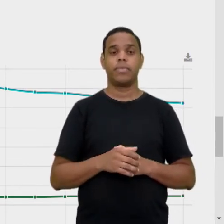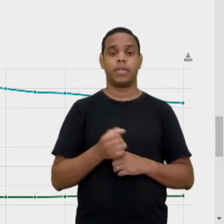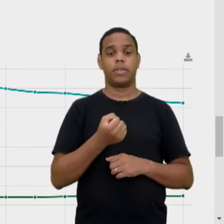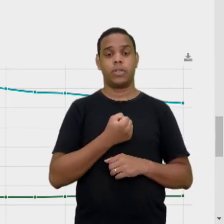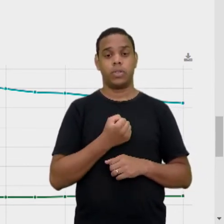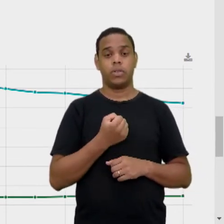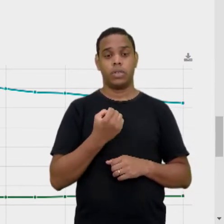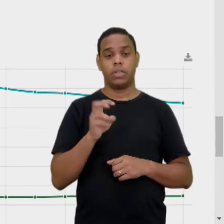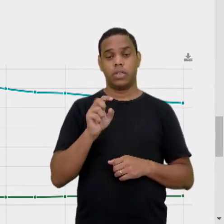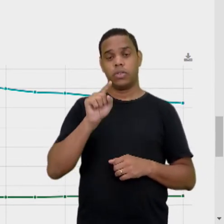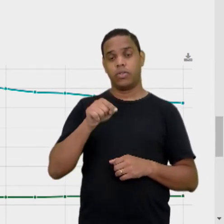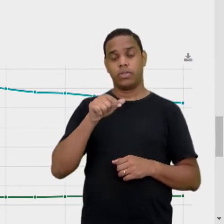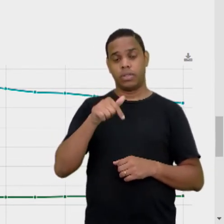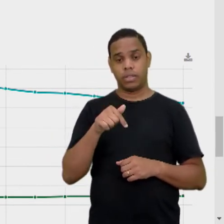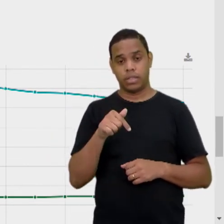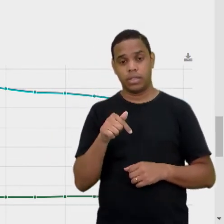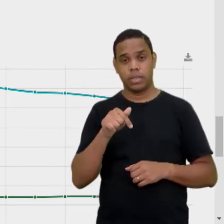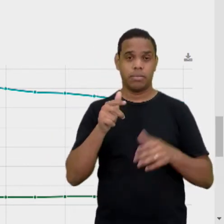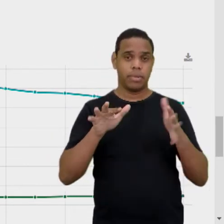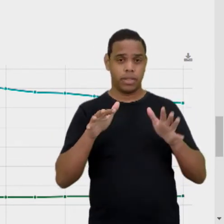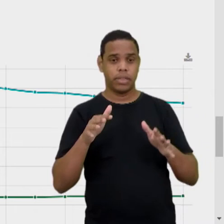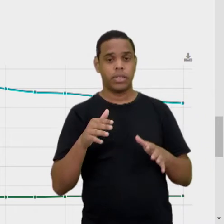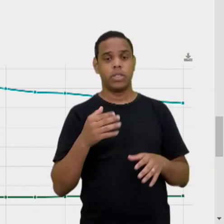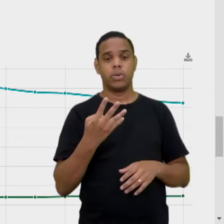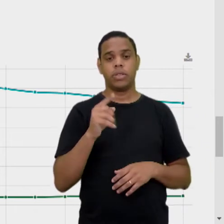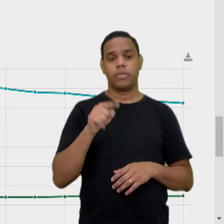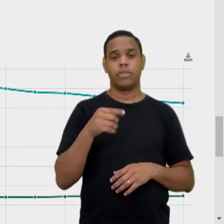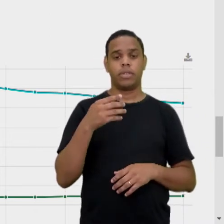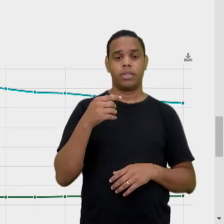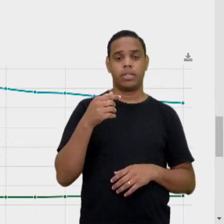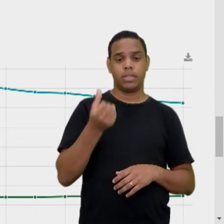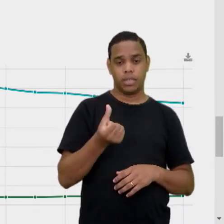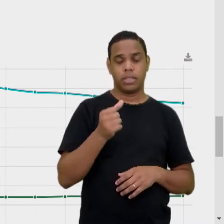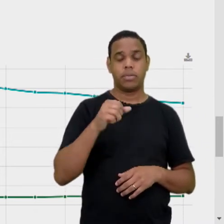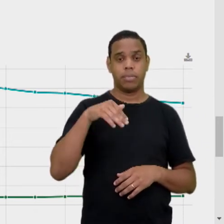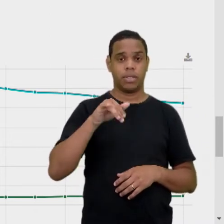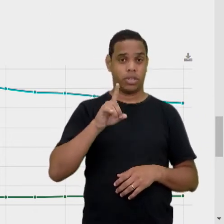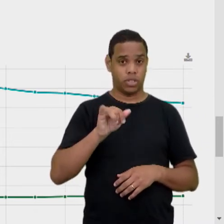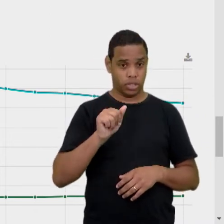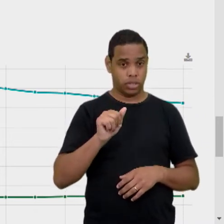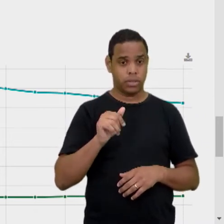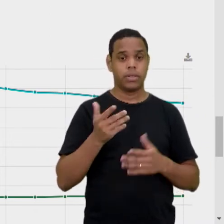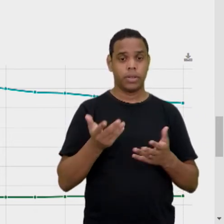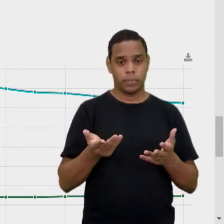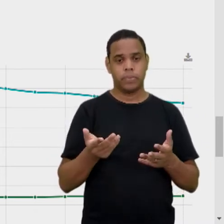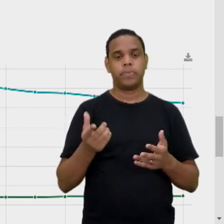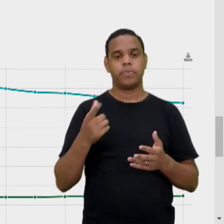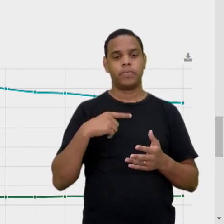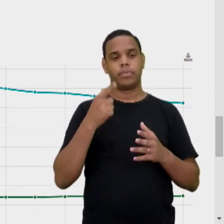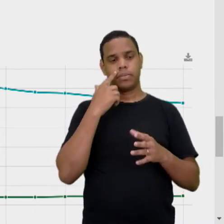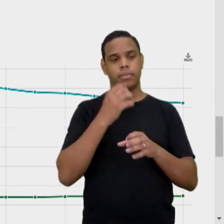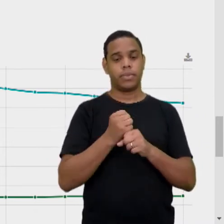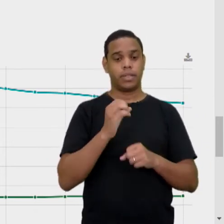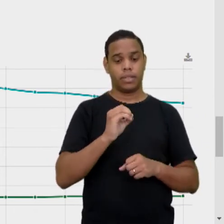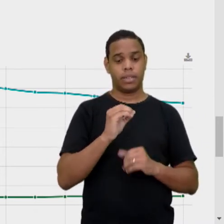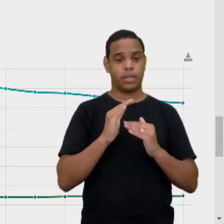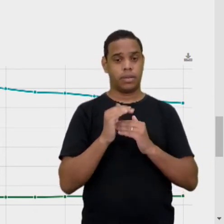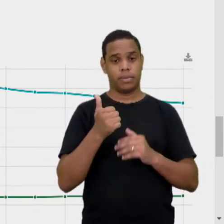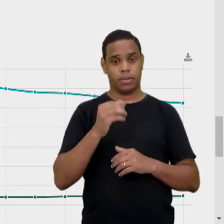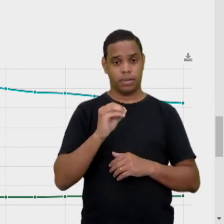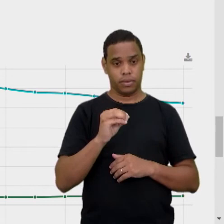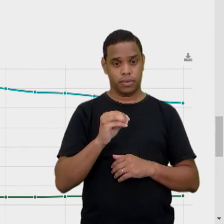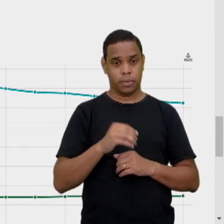né? 5,7 é a média, né? 4,6 é a média, né? Então, né, numa média aí de 0 a 10, né?